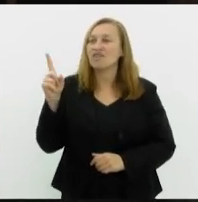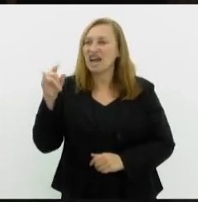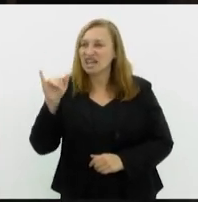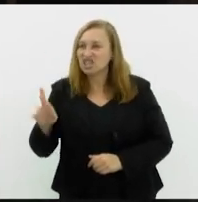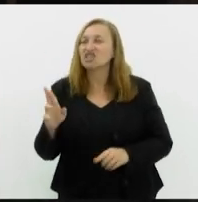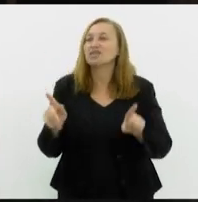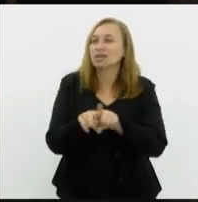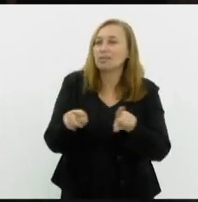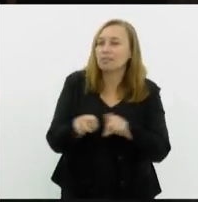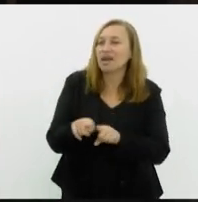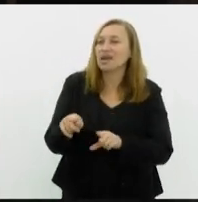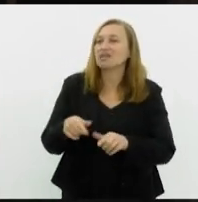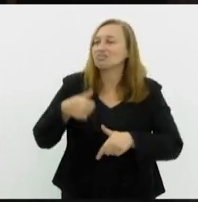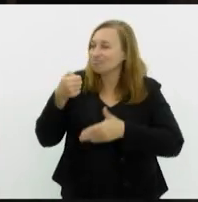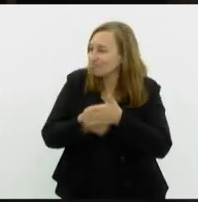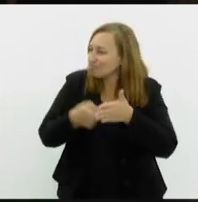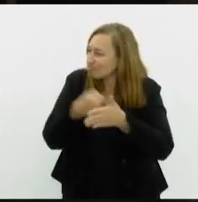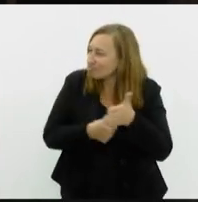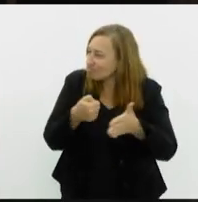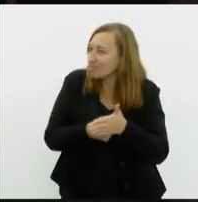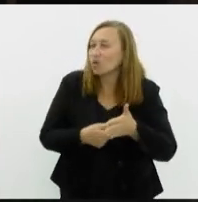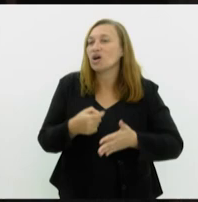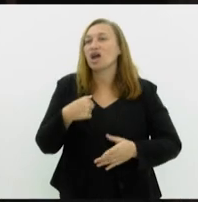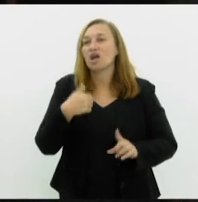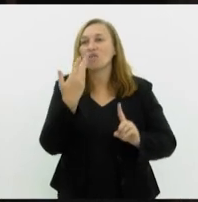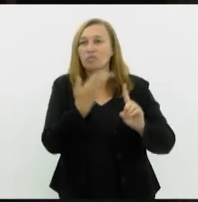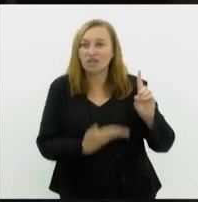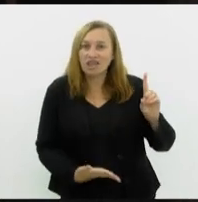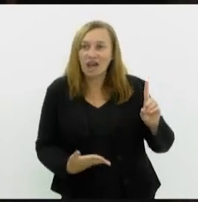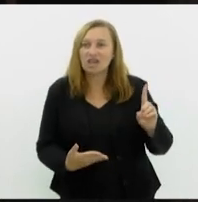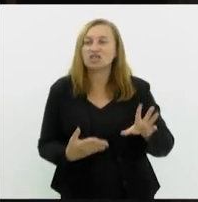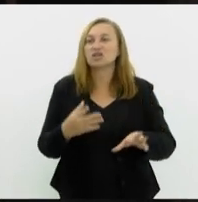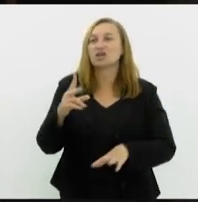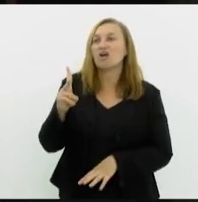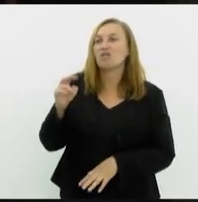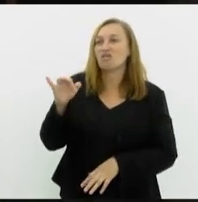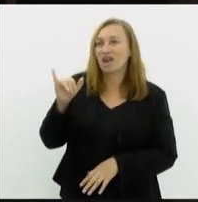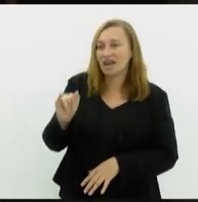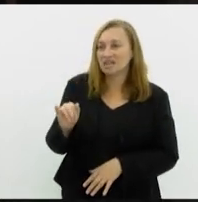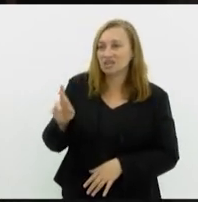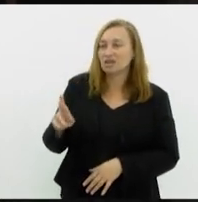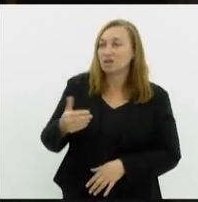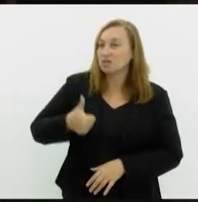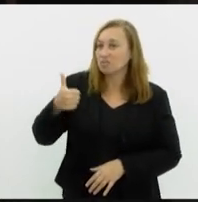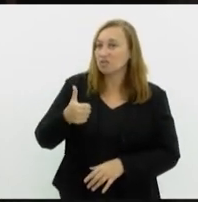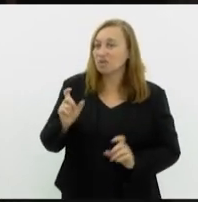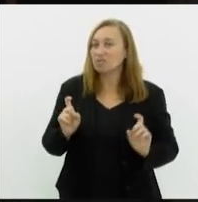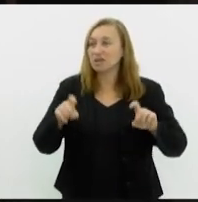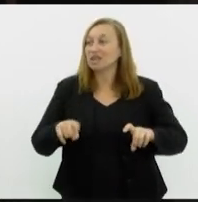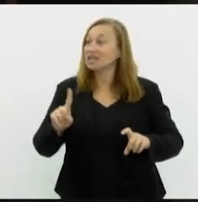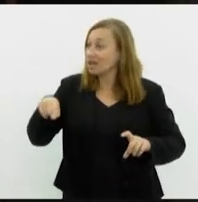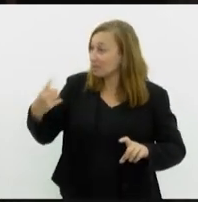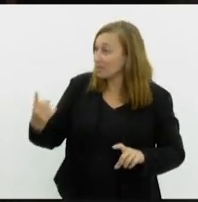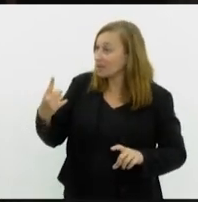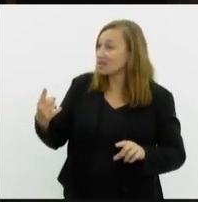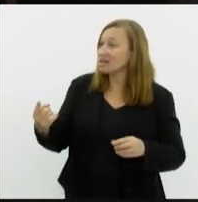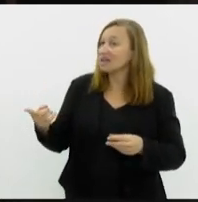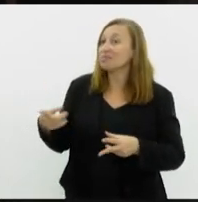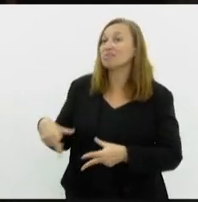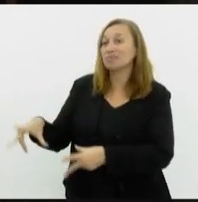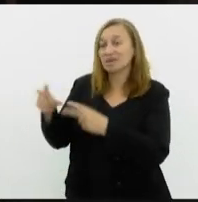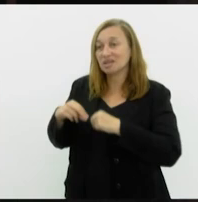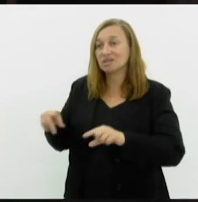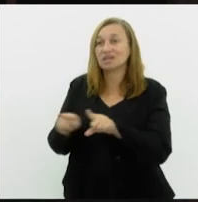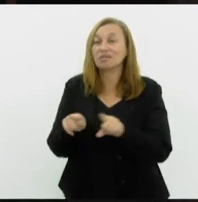batalhador demais. Teve um momento que eu fiz uma homenagem ao Vlad no meu primeiro mandato com a moção, depois ele retribuiu essa homenagem, e nós